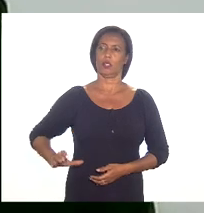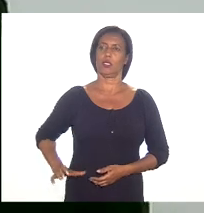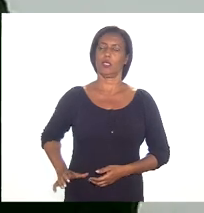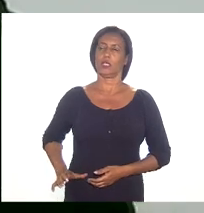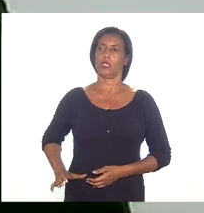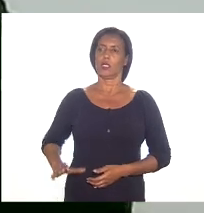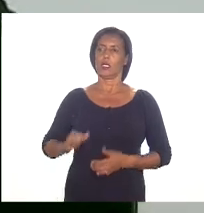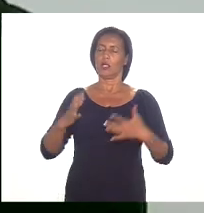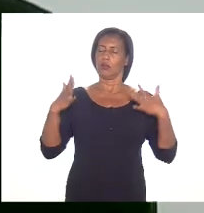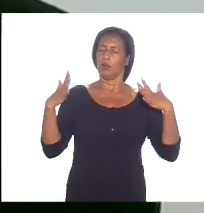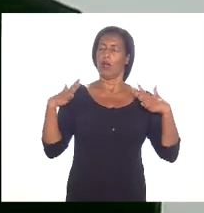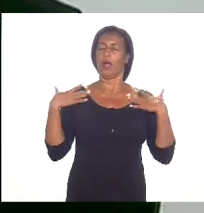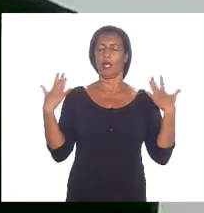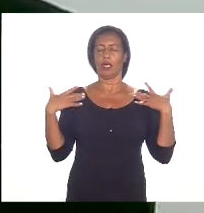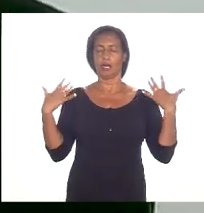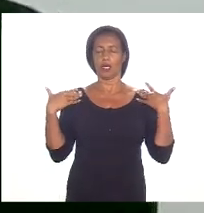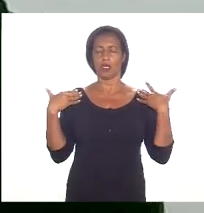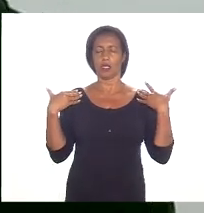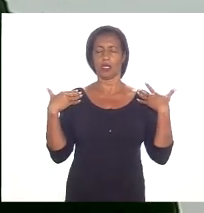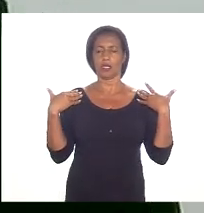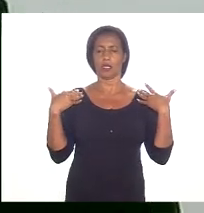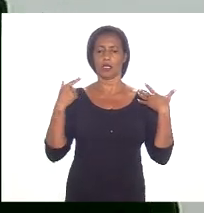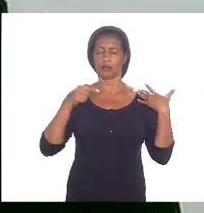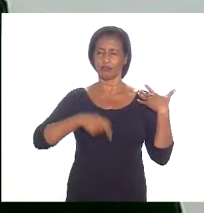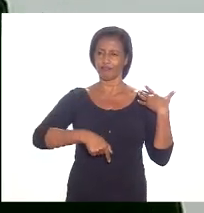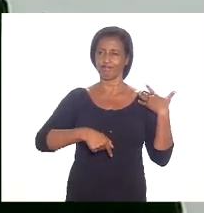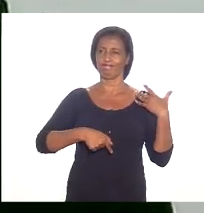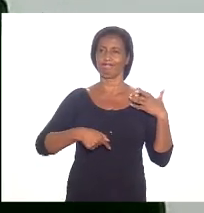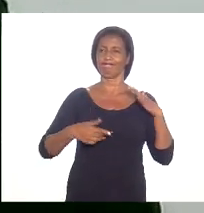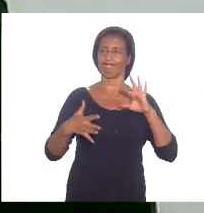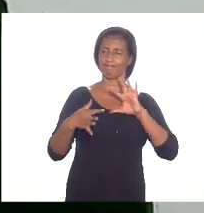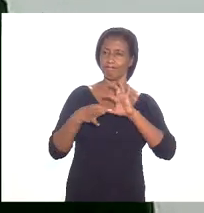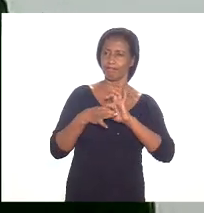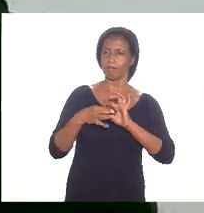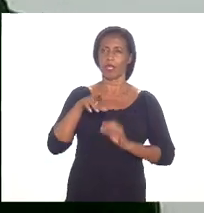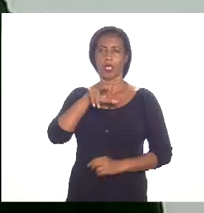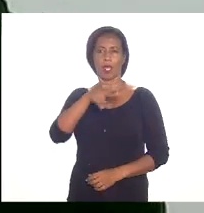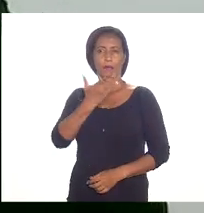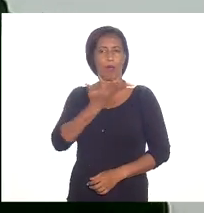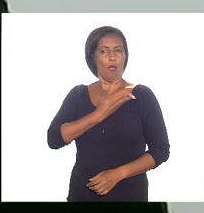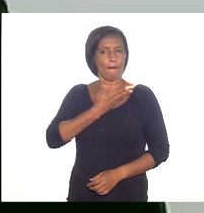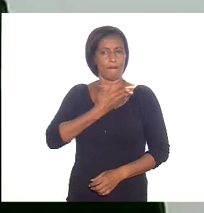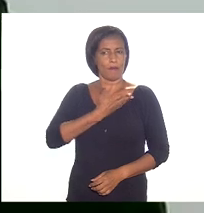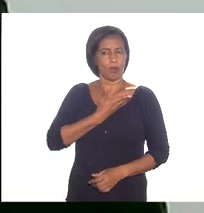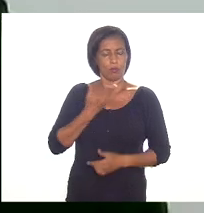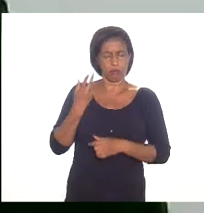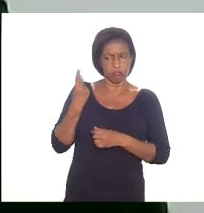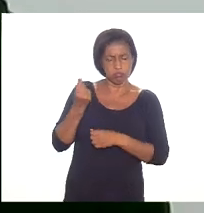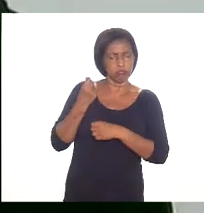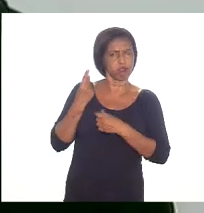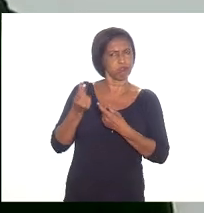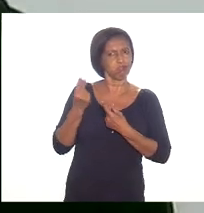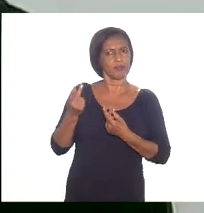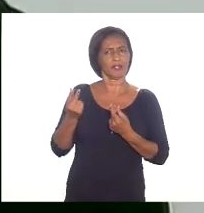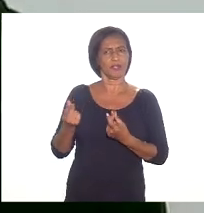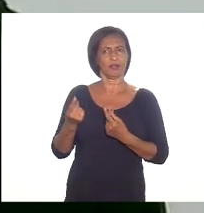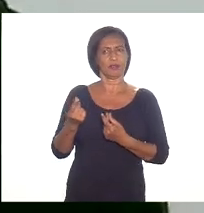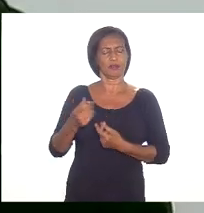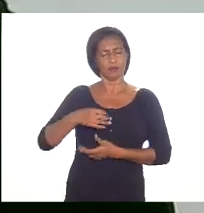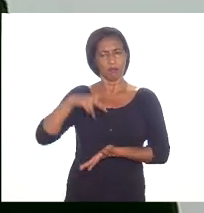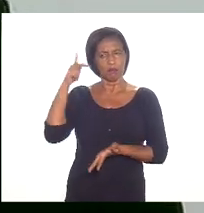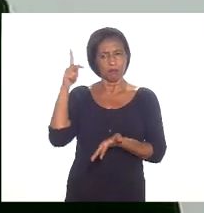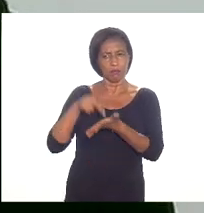uma alegria de estabelecer com Vossa Excelência, meu irmão, meu amigo, há muito tempo, uma